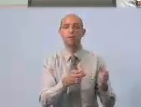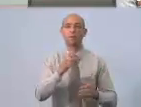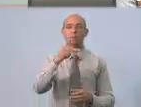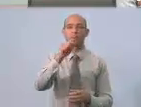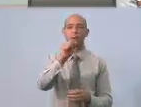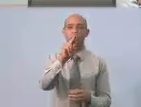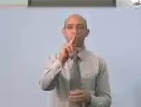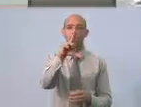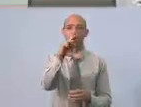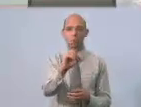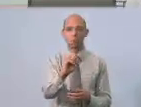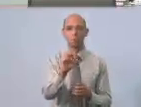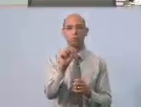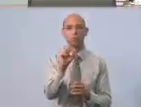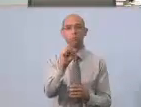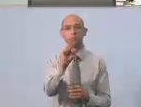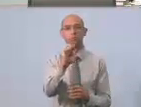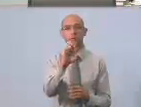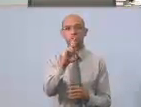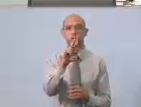Sérgio.